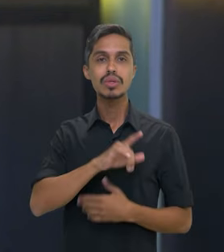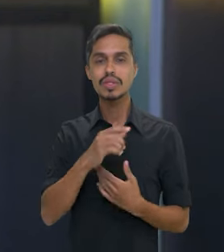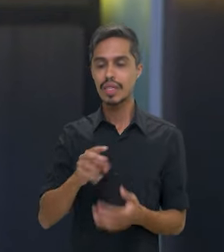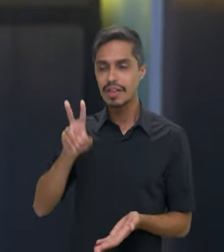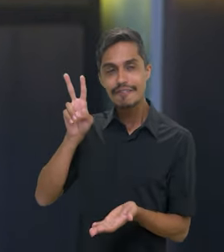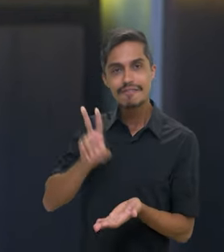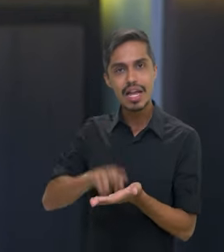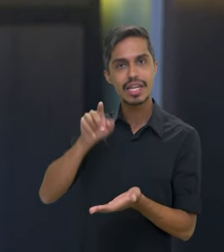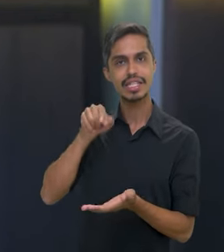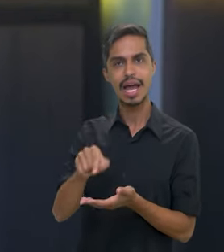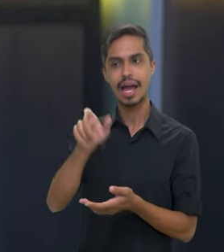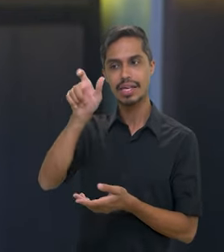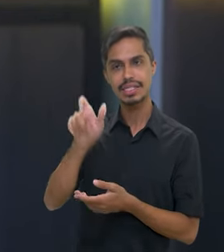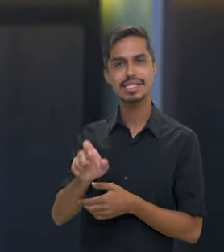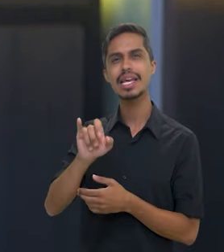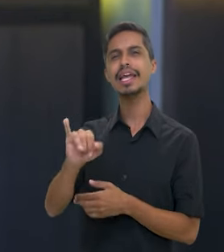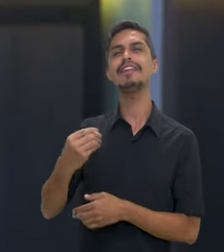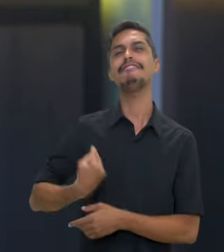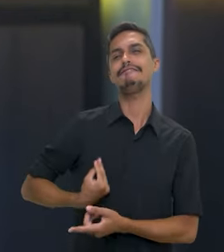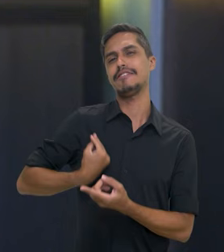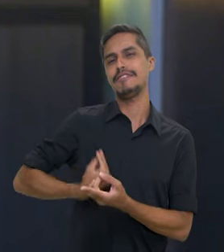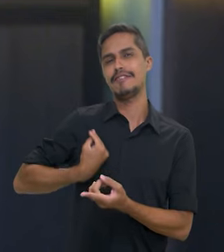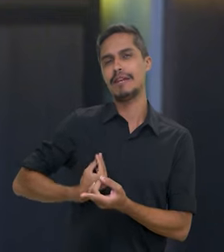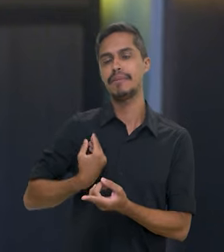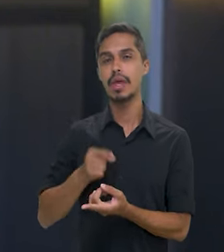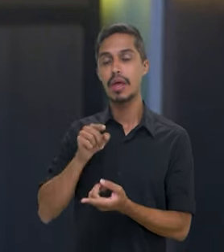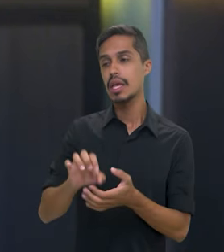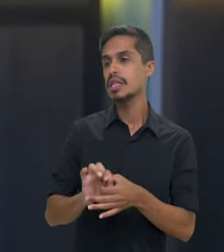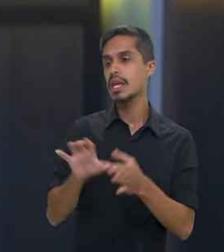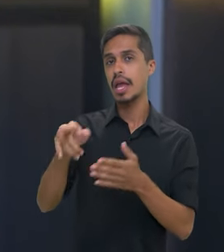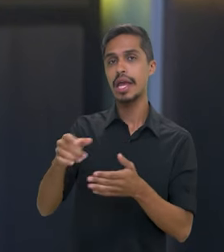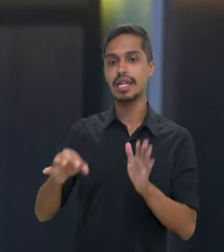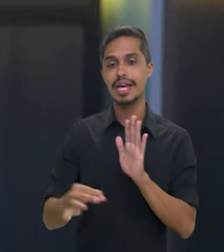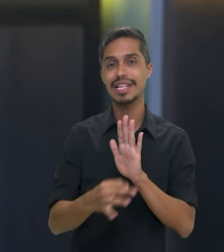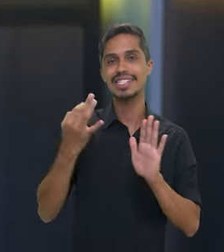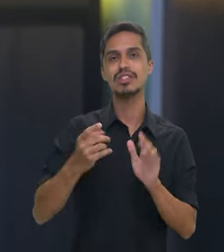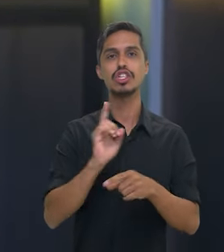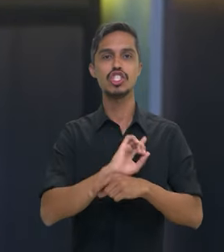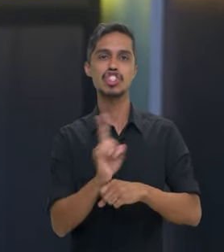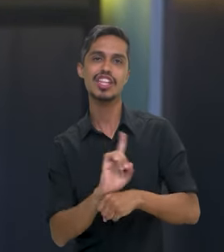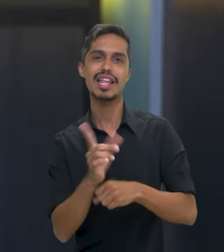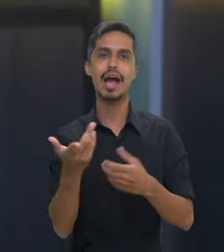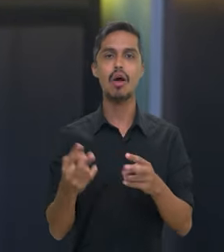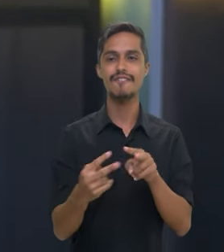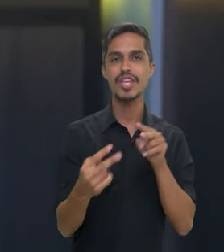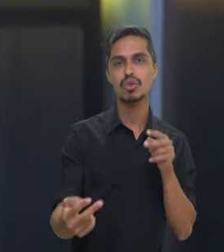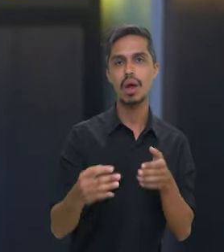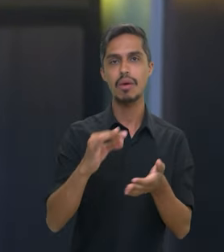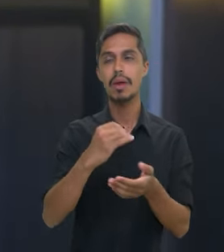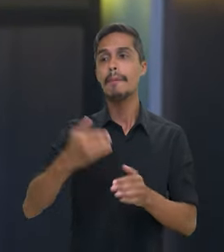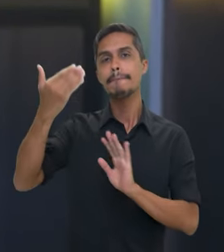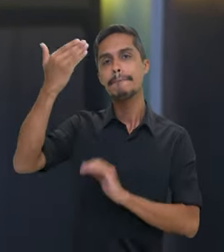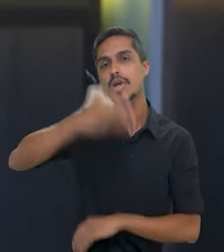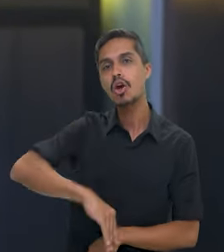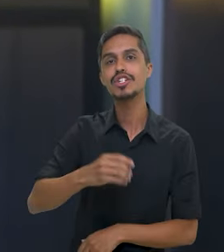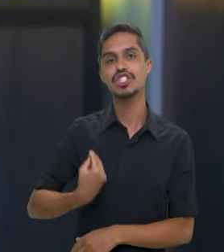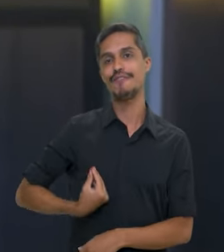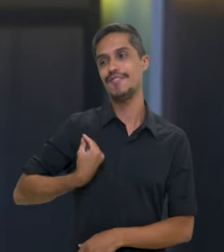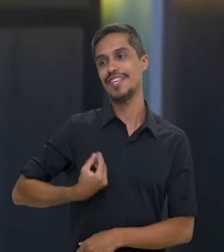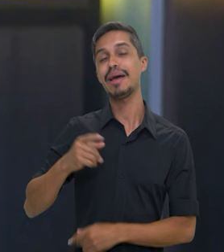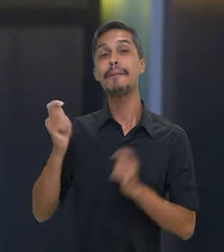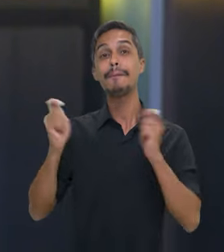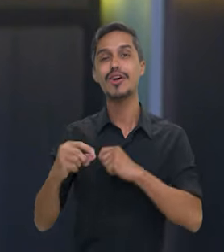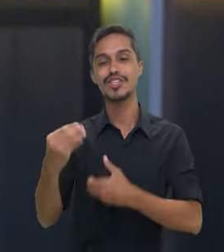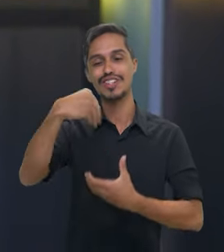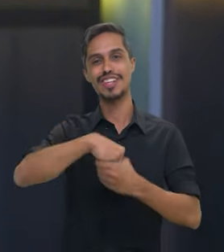cidadão, que ela autentica ele, ela identifica aquele cidadão e permite que ele faça assinatura eletrônica, que ele faça prova